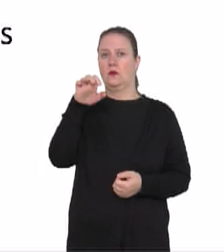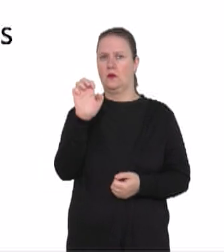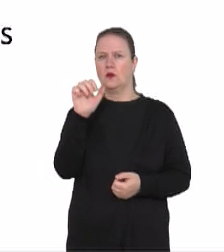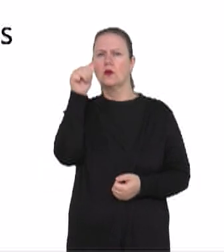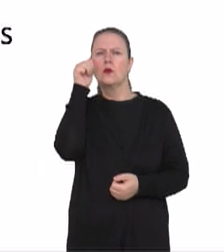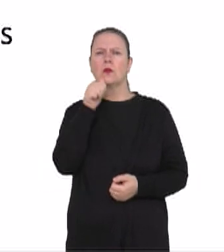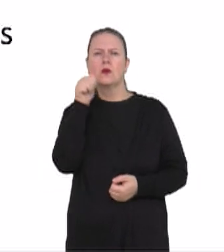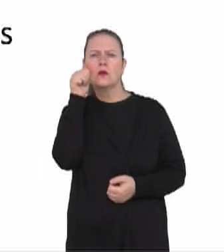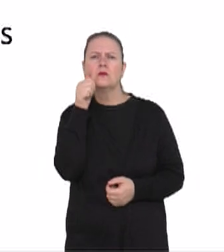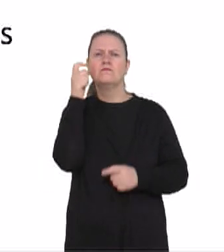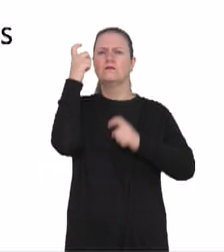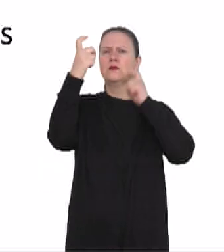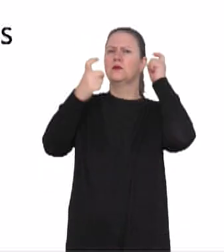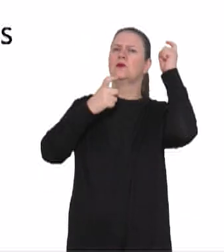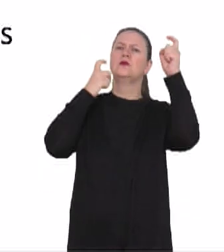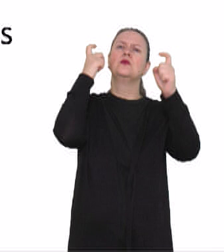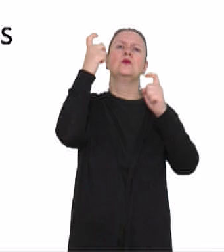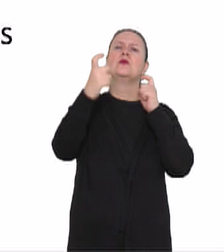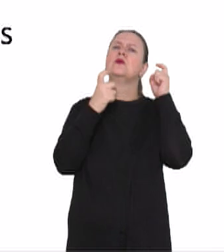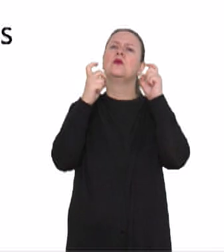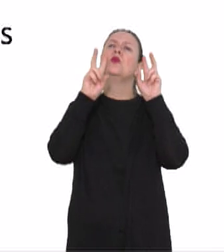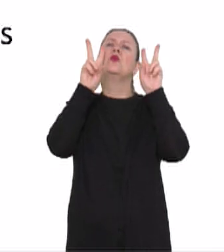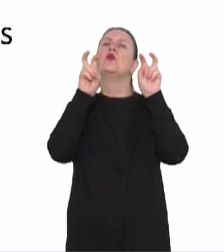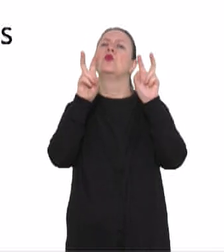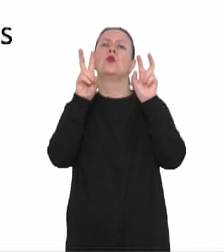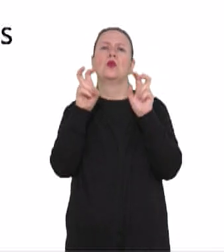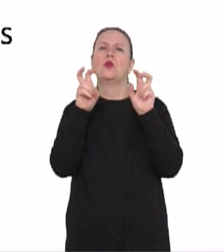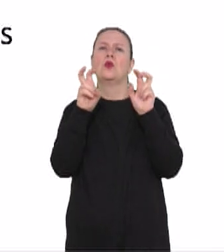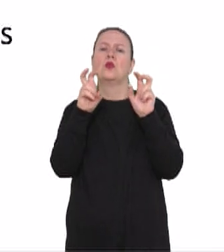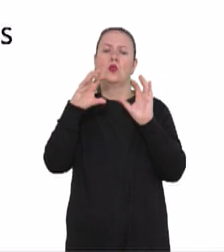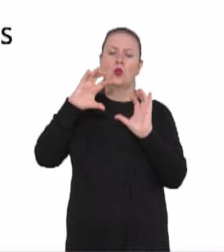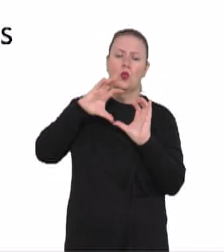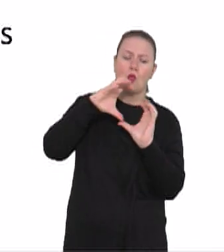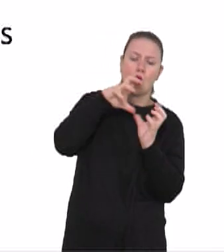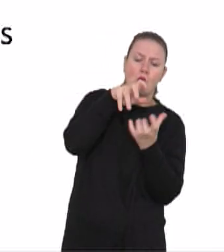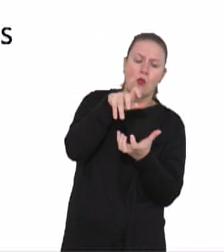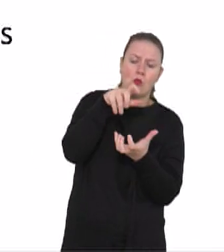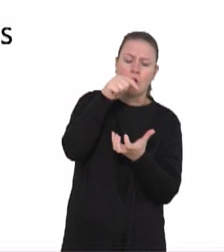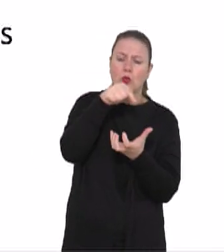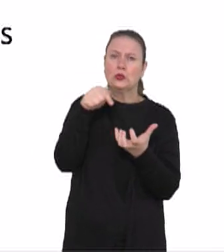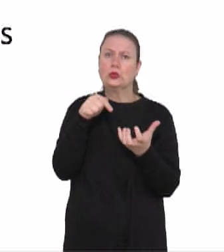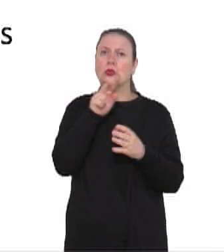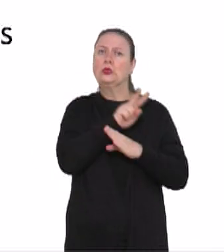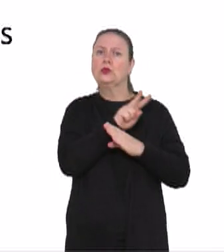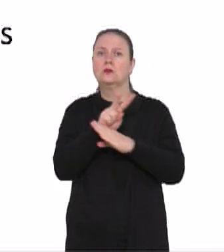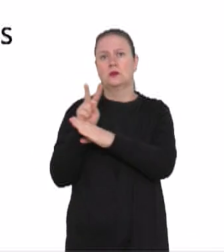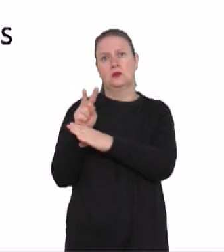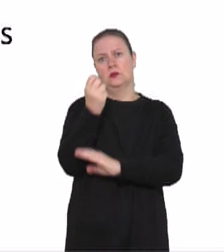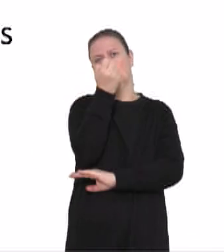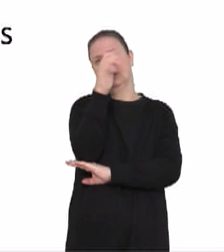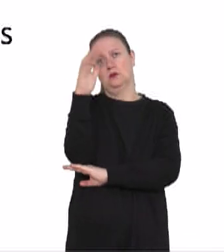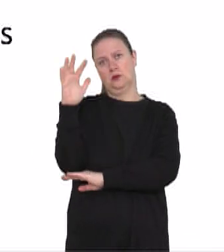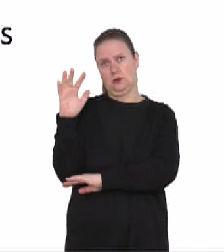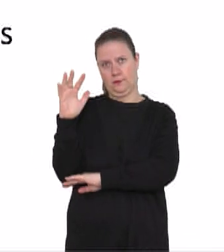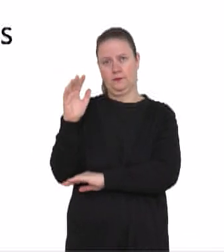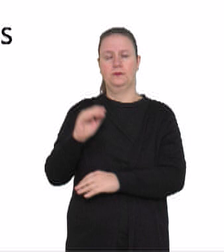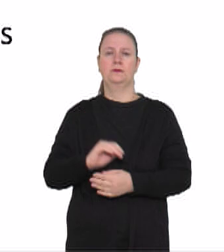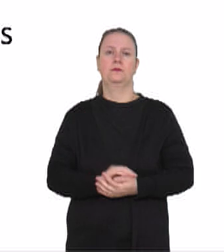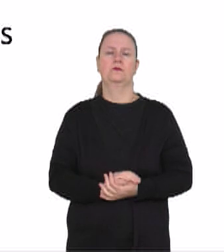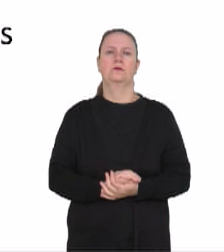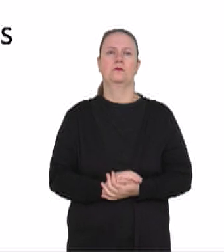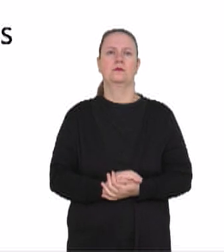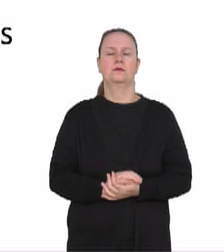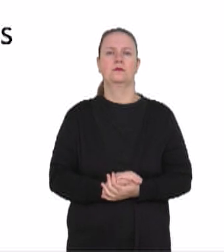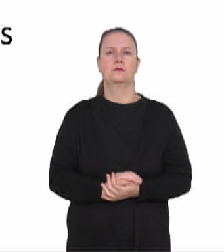muito preocupada sobre o quê? The environment, sobre o meio ambiente. She always tries to help and